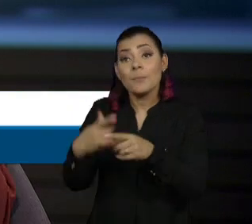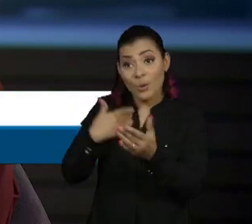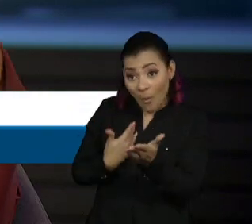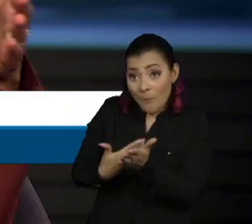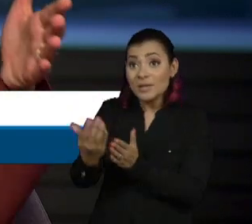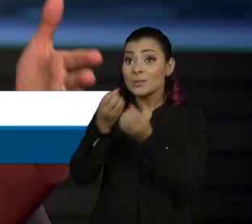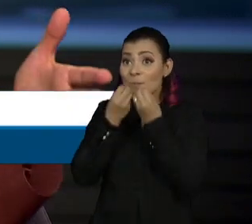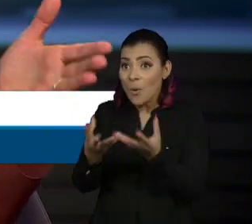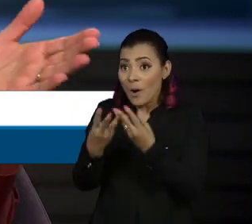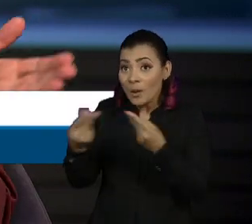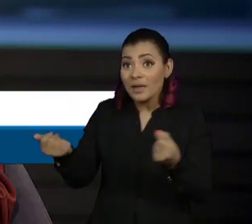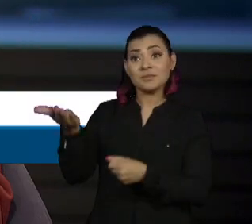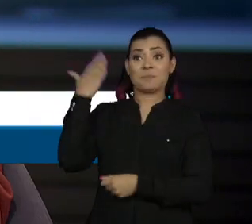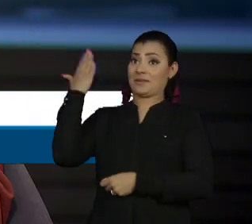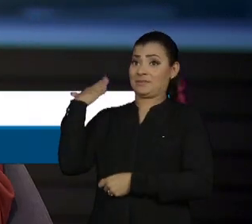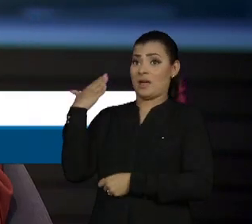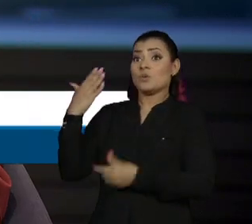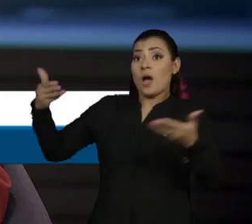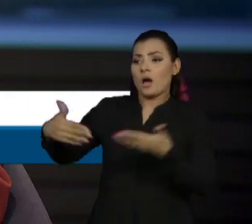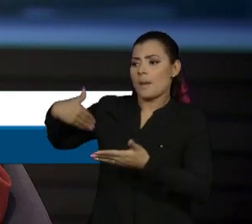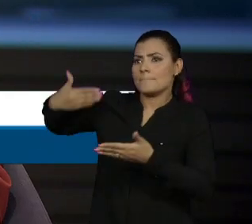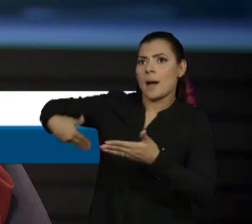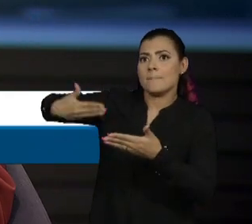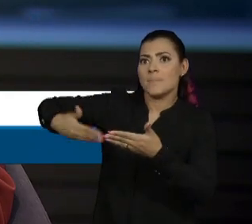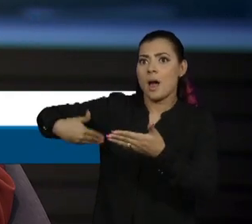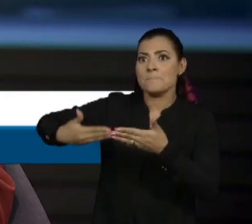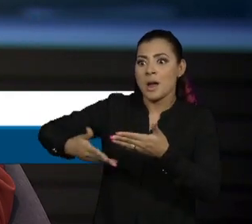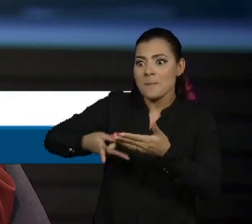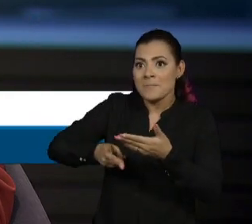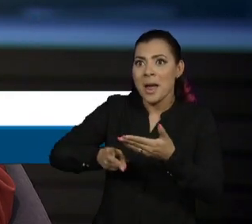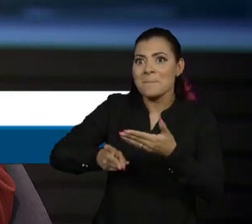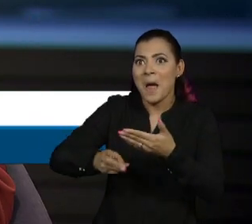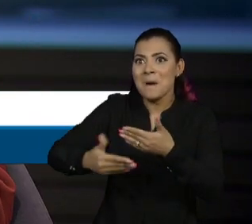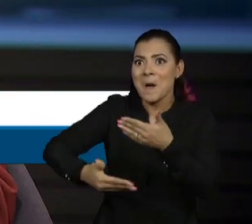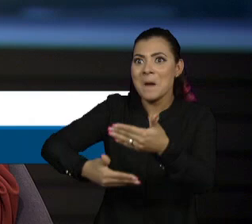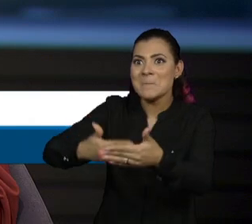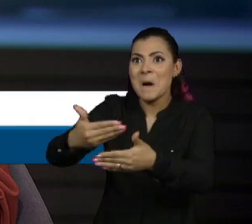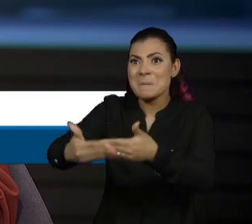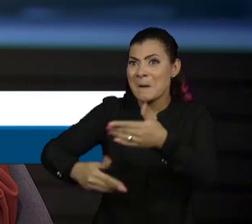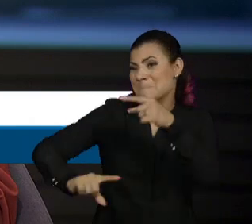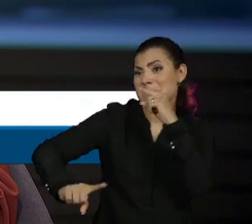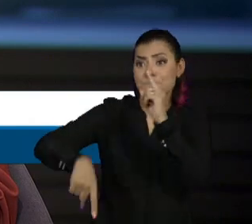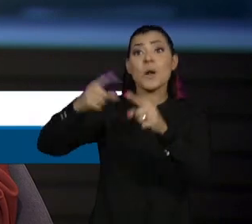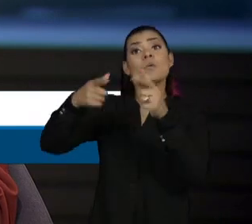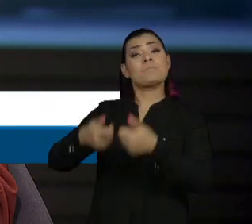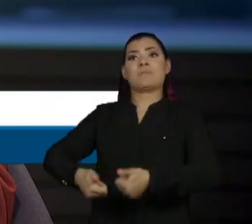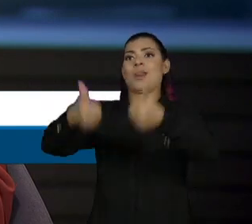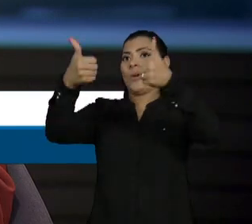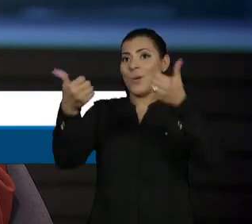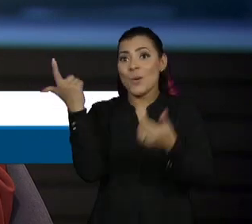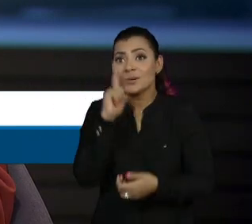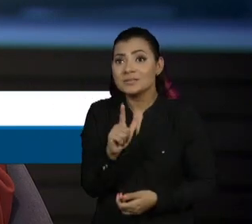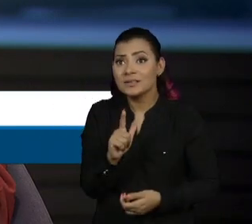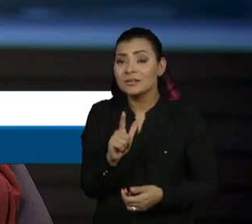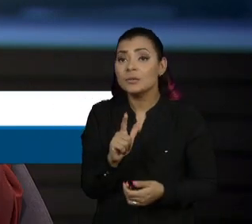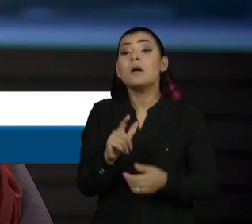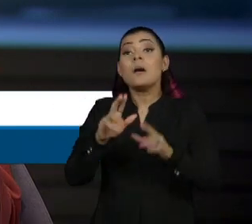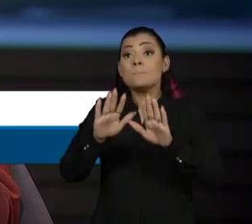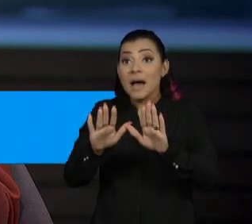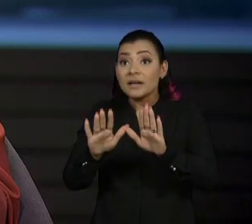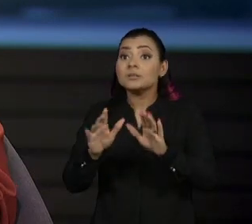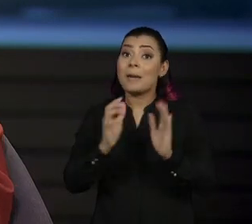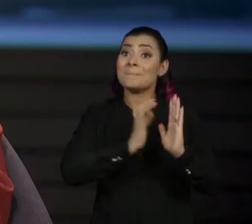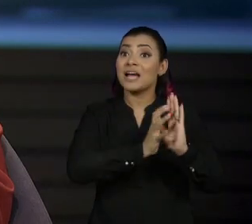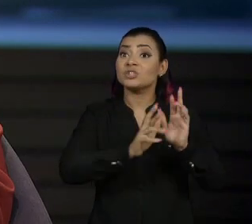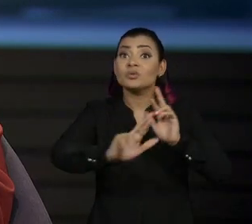começou lá atrás e foi tendo continuidade em sucessivos governos de diferentes partidos, até aliados, mas de